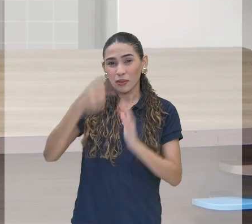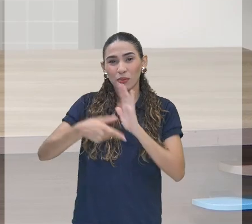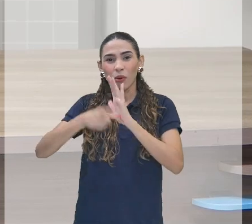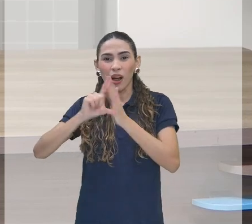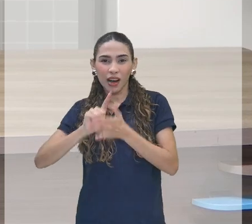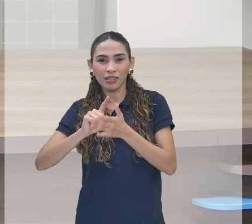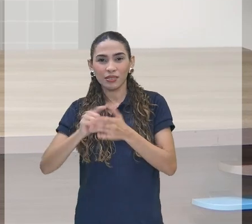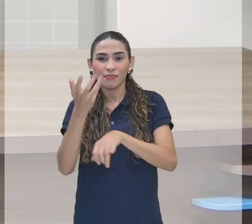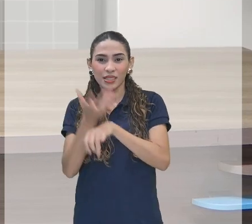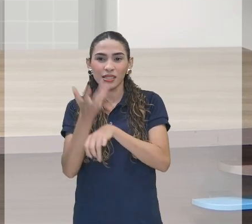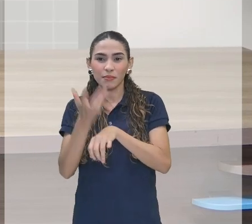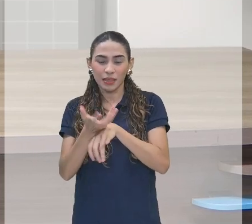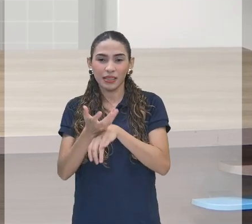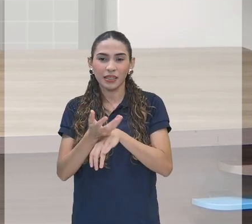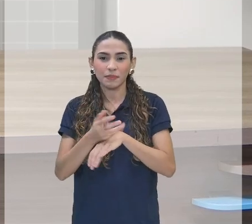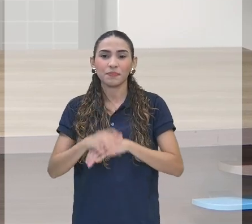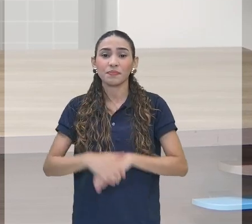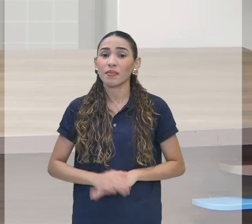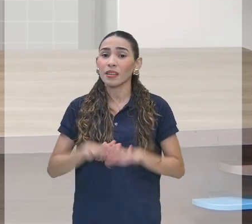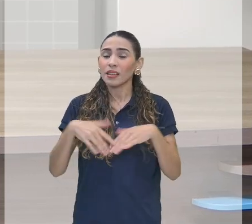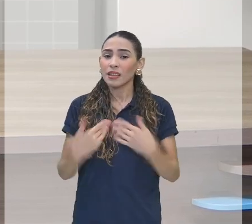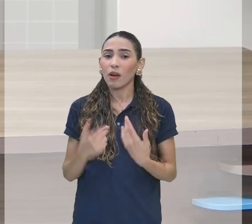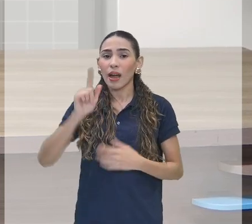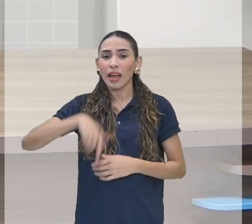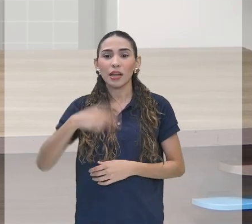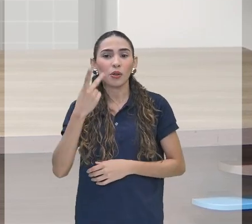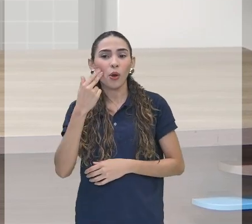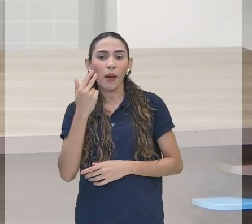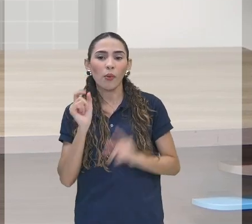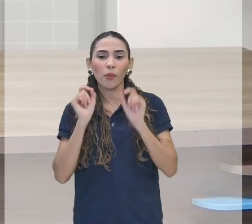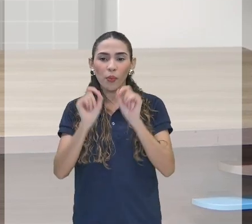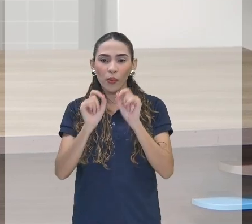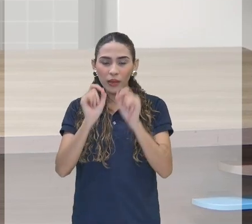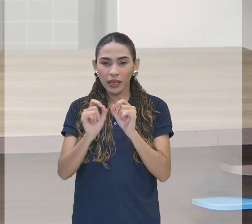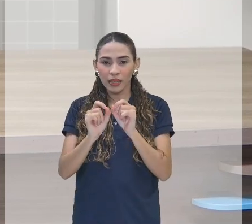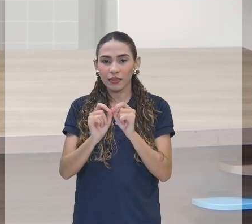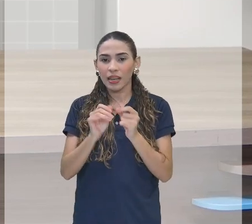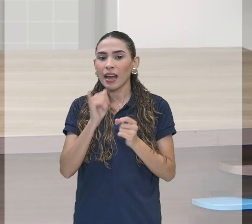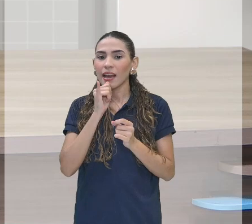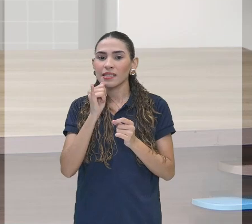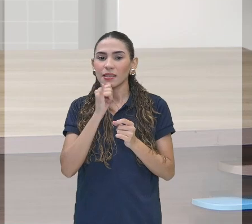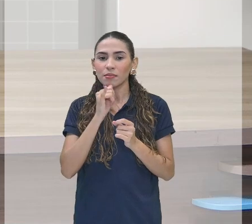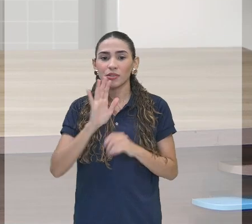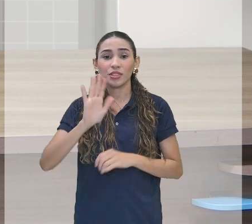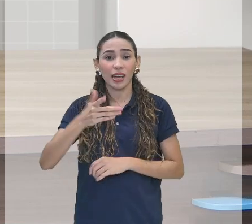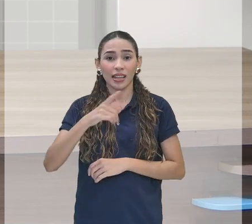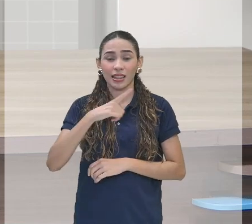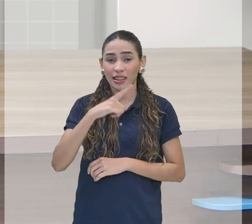própria matemática. E, normalmente, né, quando ele vem com essa